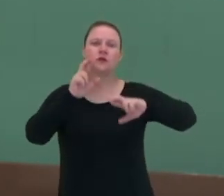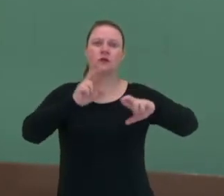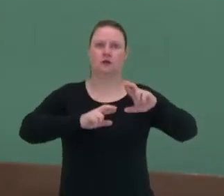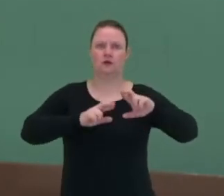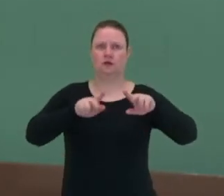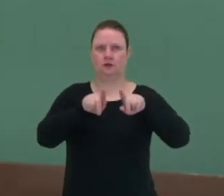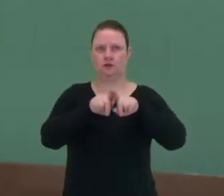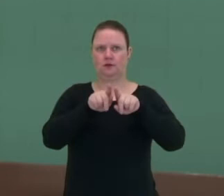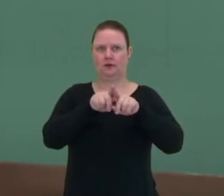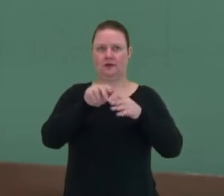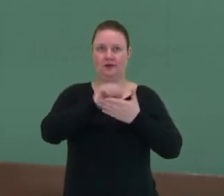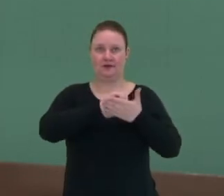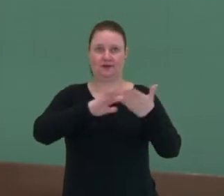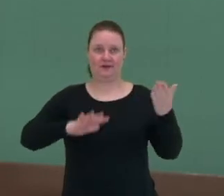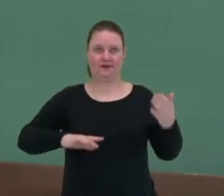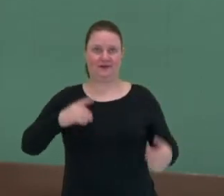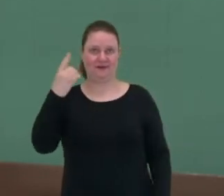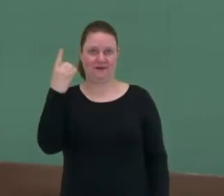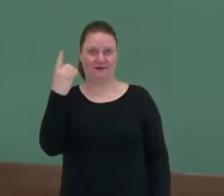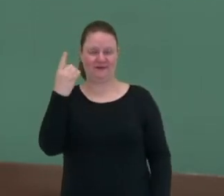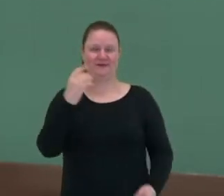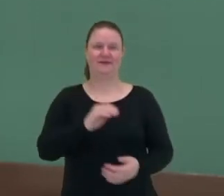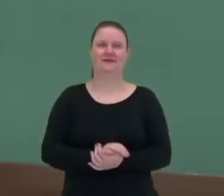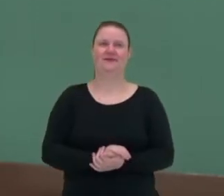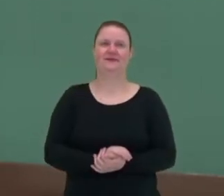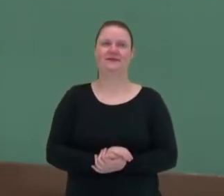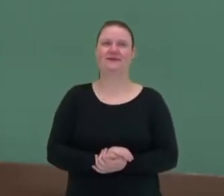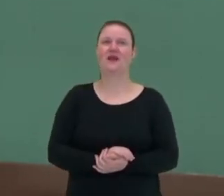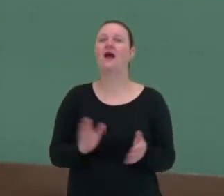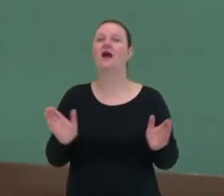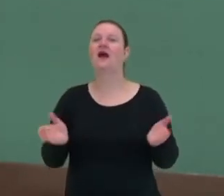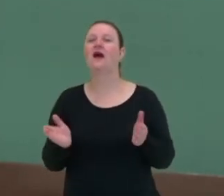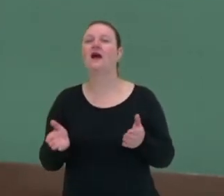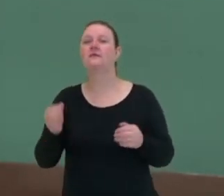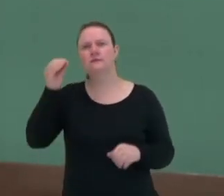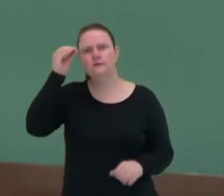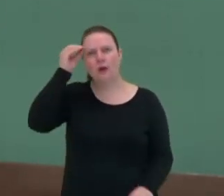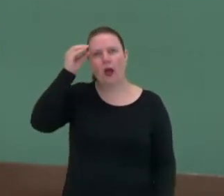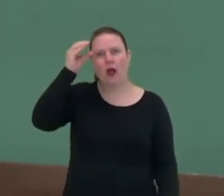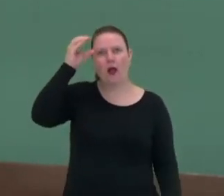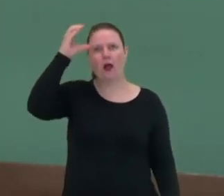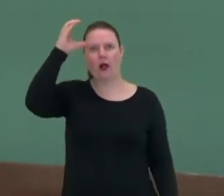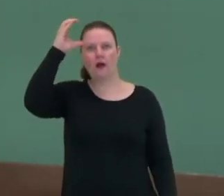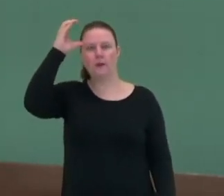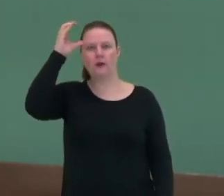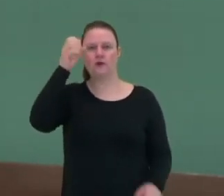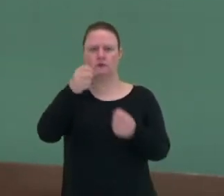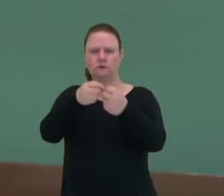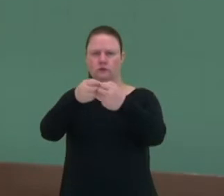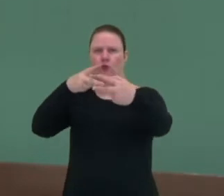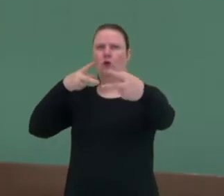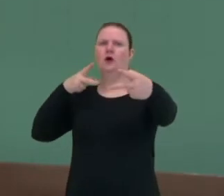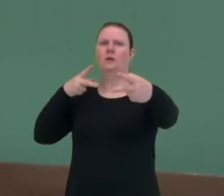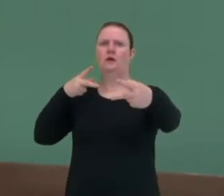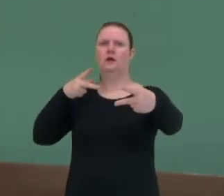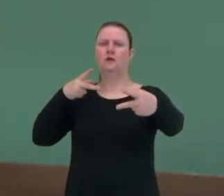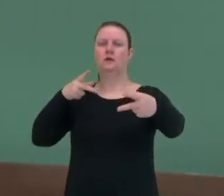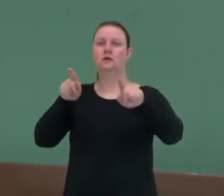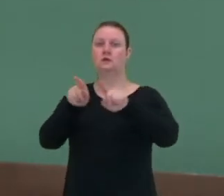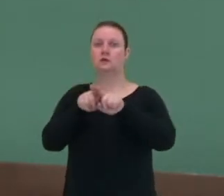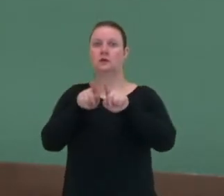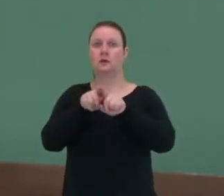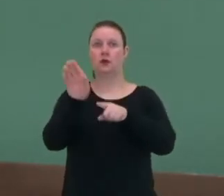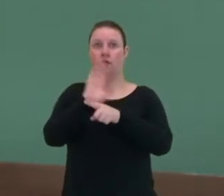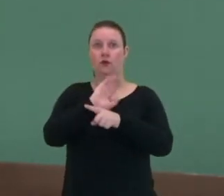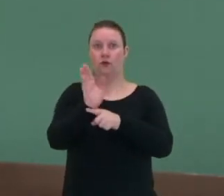Arco. Primeira atividade nossa, então. Que tal ampliarmos nosso conhecimento sobre o tiro com arco paralímpico por meio de um